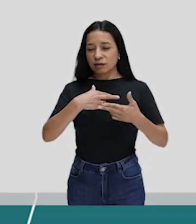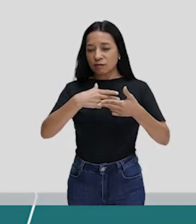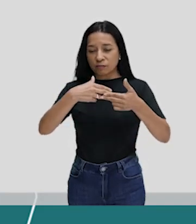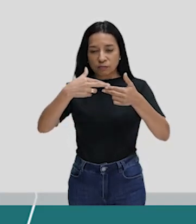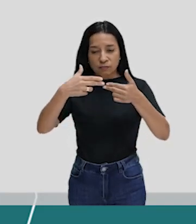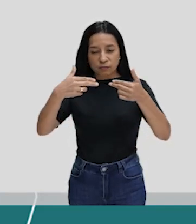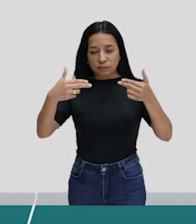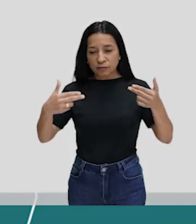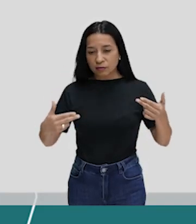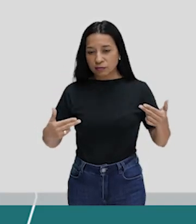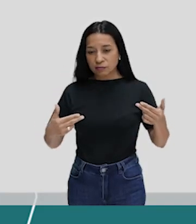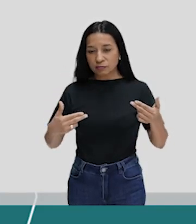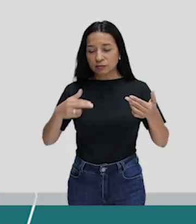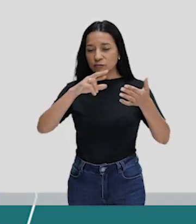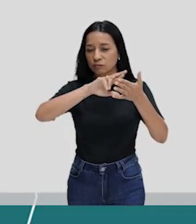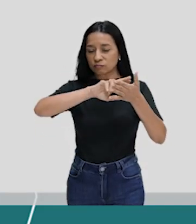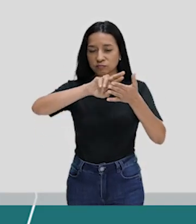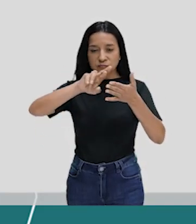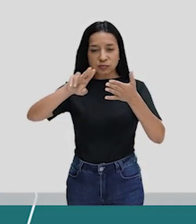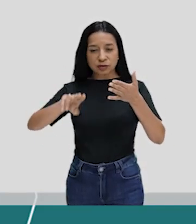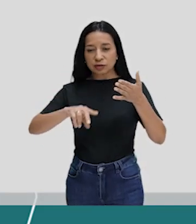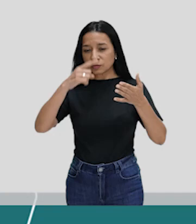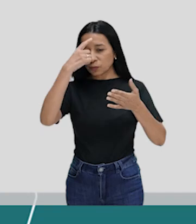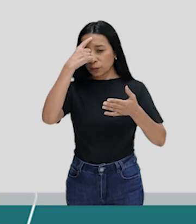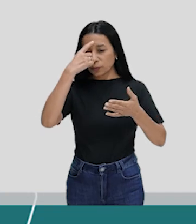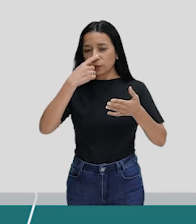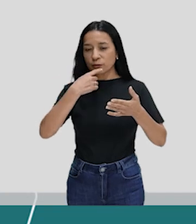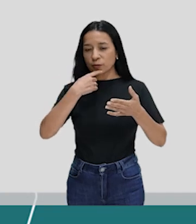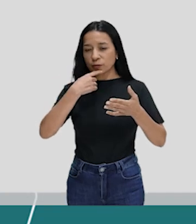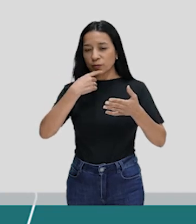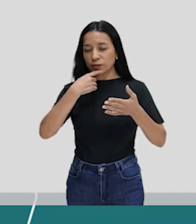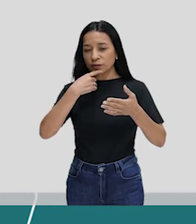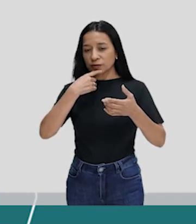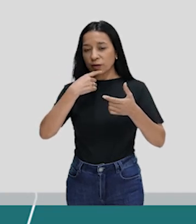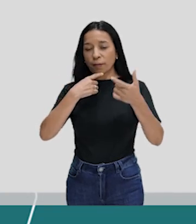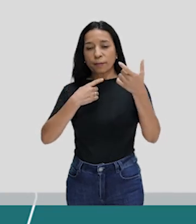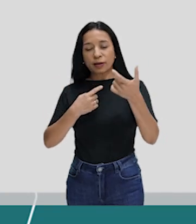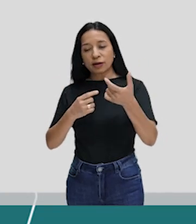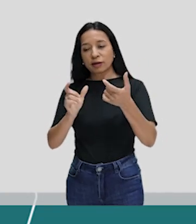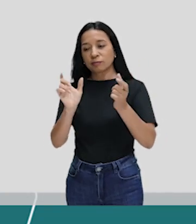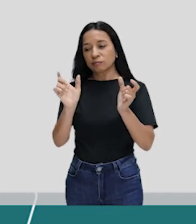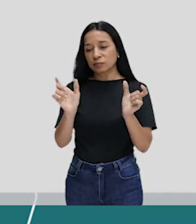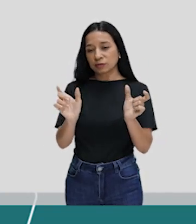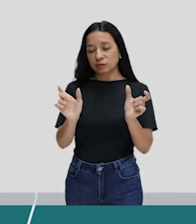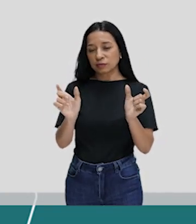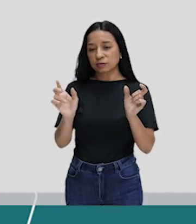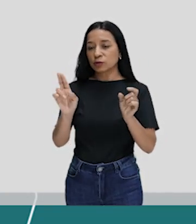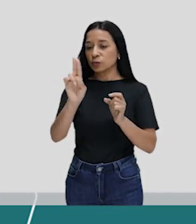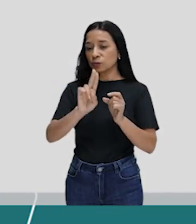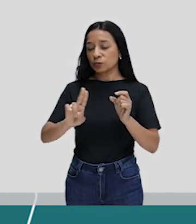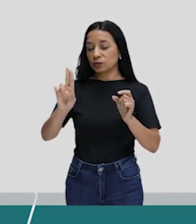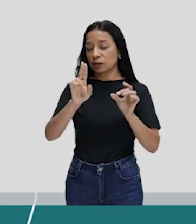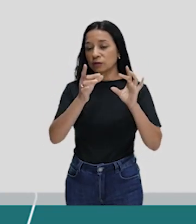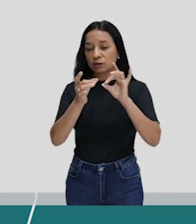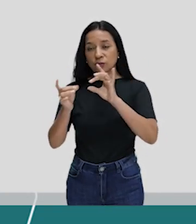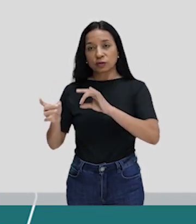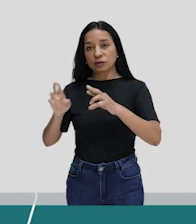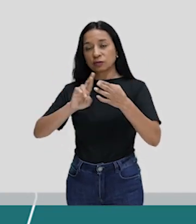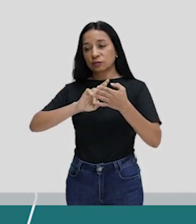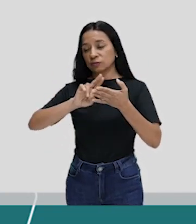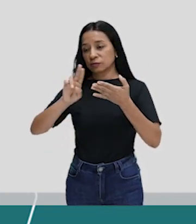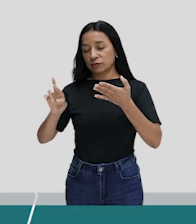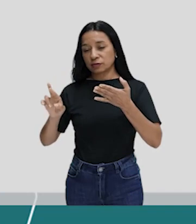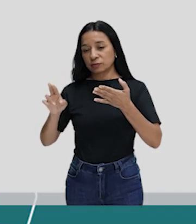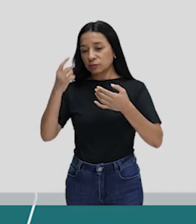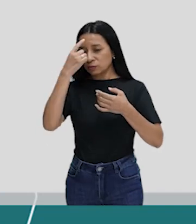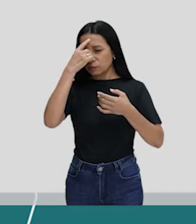figuras, né? É uma figura recheada de figuras. Duas palavras usadas em contextos diferentes. Uma imagem, vai